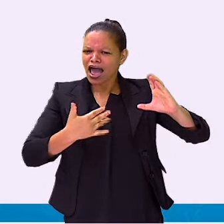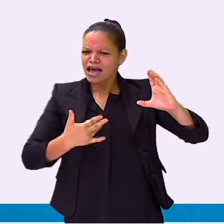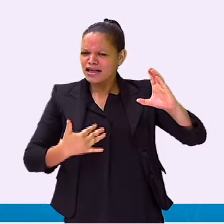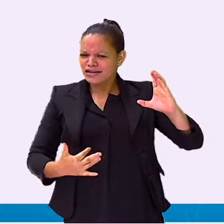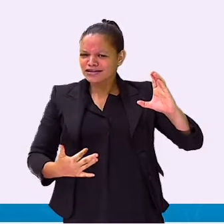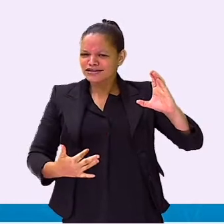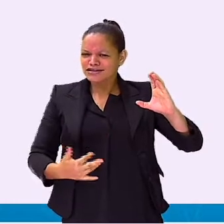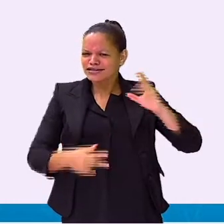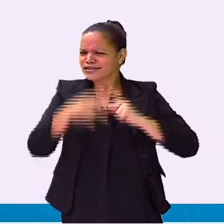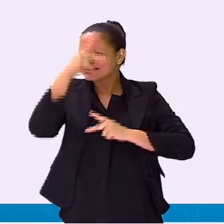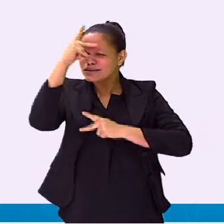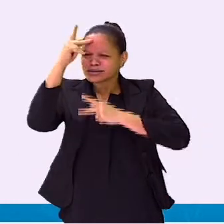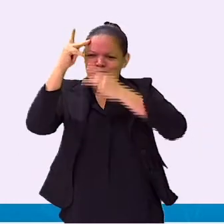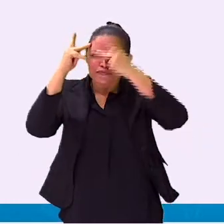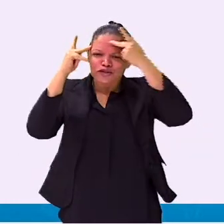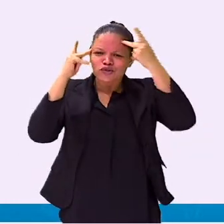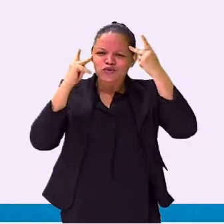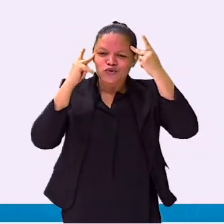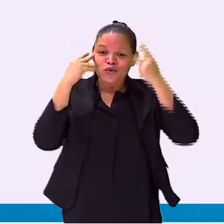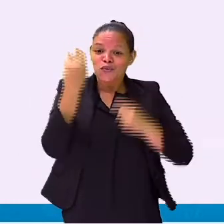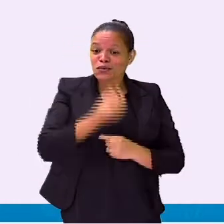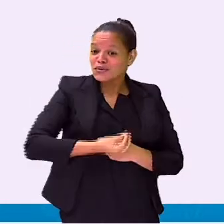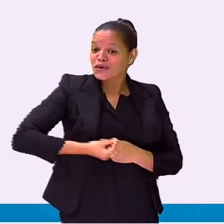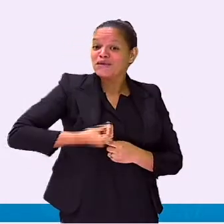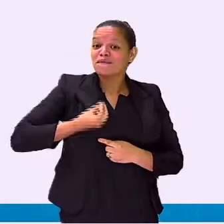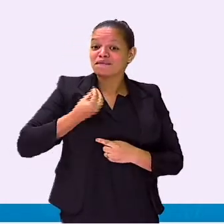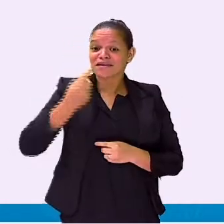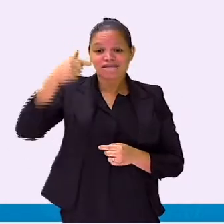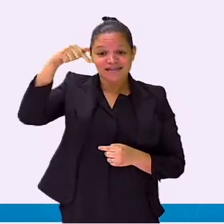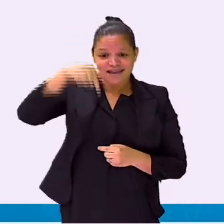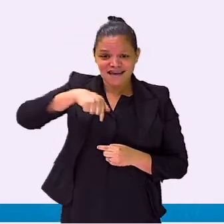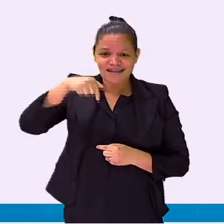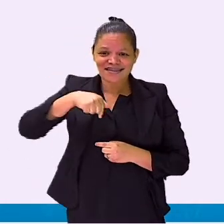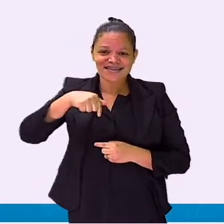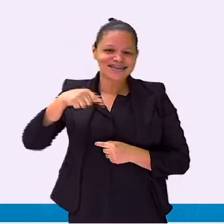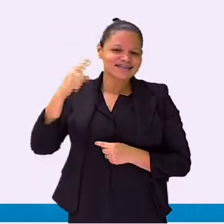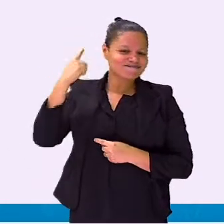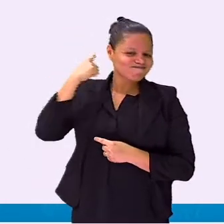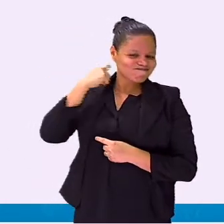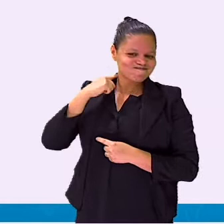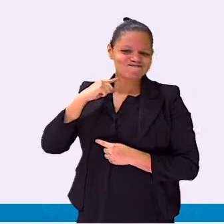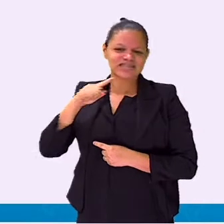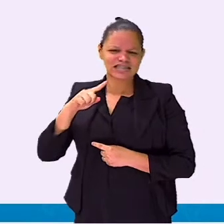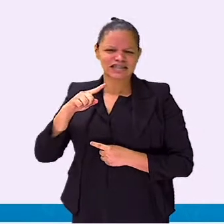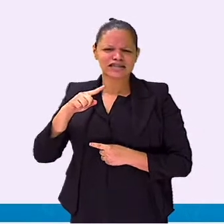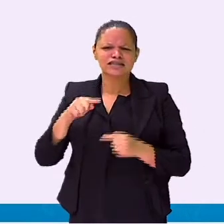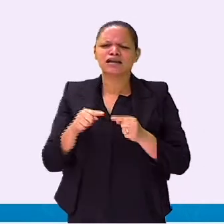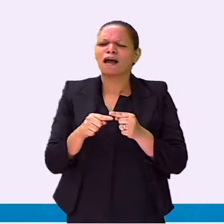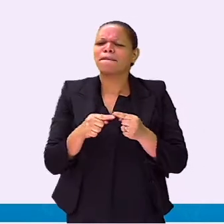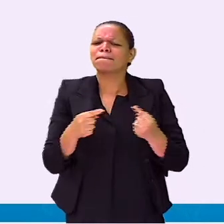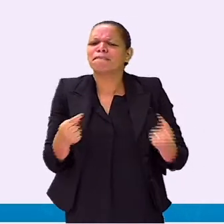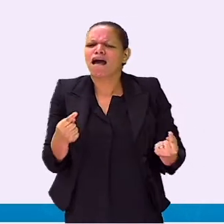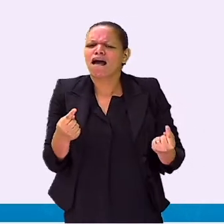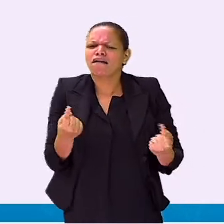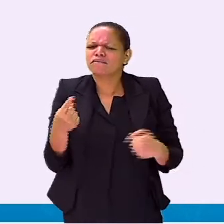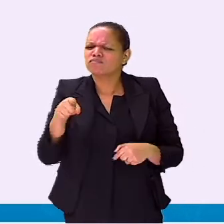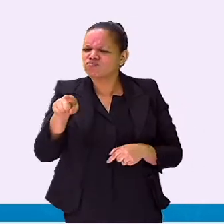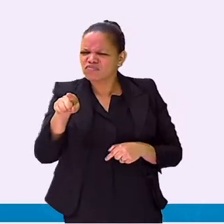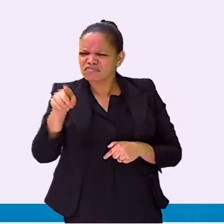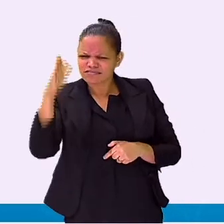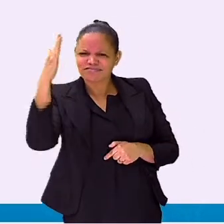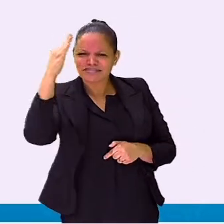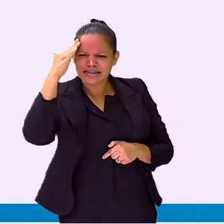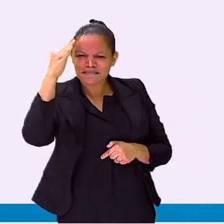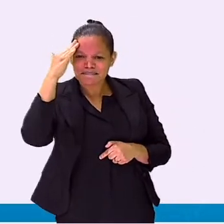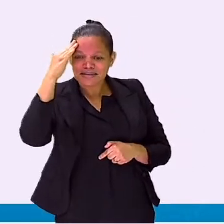escutado sobre Minas Gerais? Você sabia que a nossa região já foi e ainda é uma região